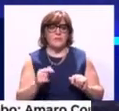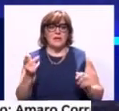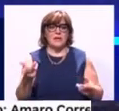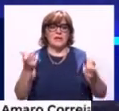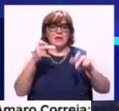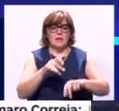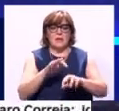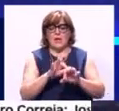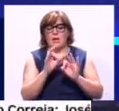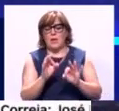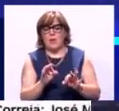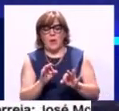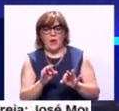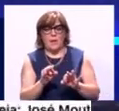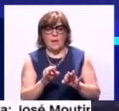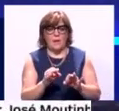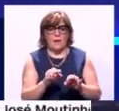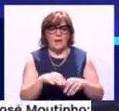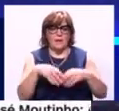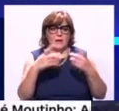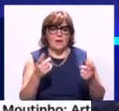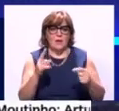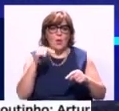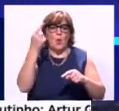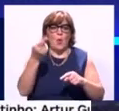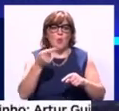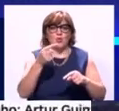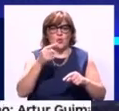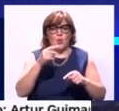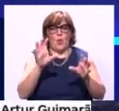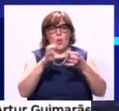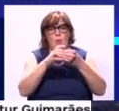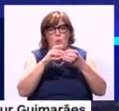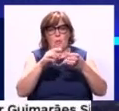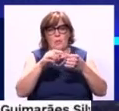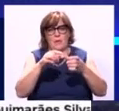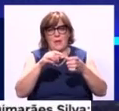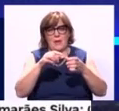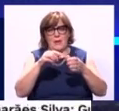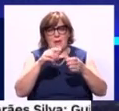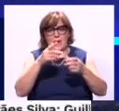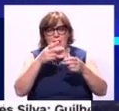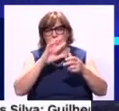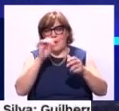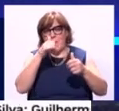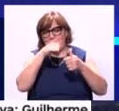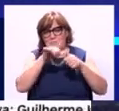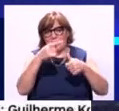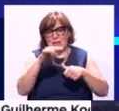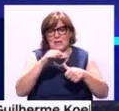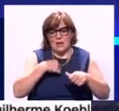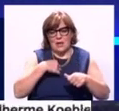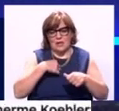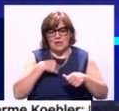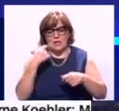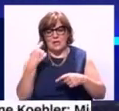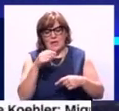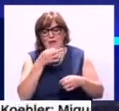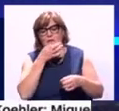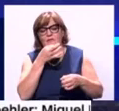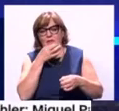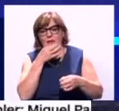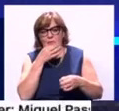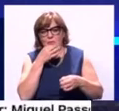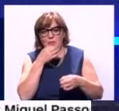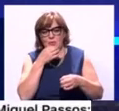traz, fazemos aquela analogia com outro clube, rival, que é por isso que existe e gozamos muito e falamos no Bela